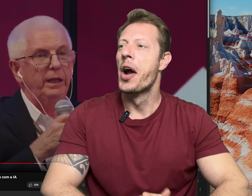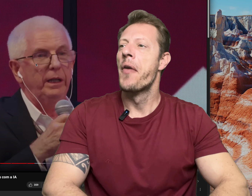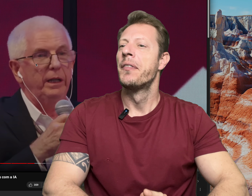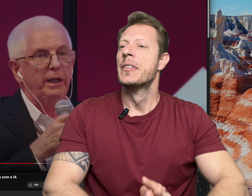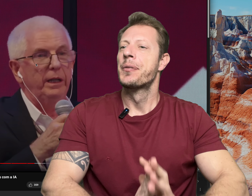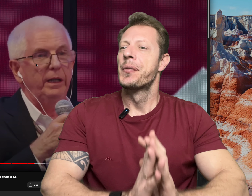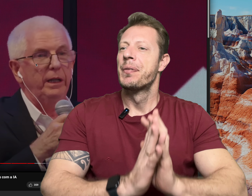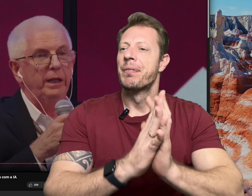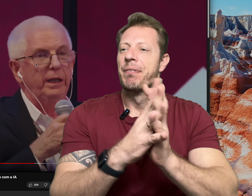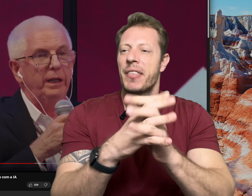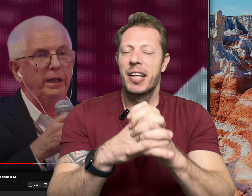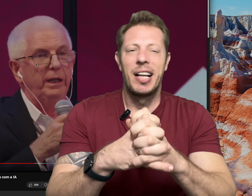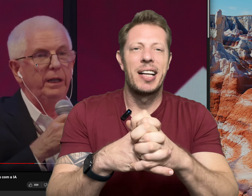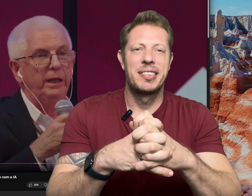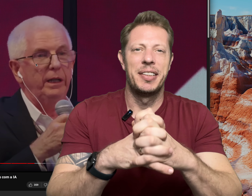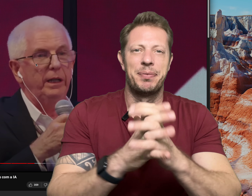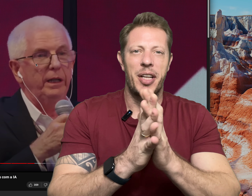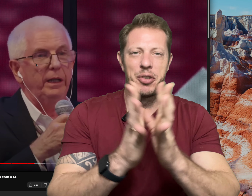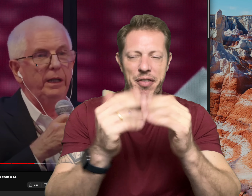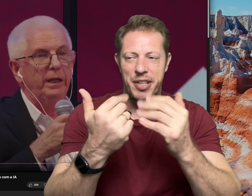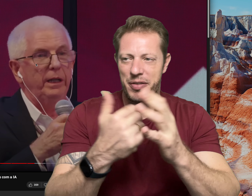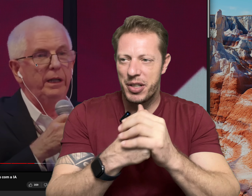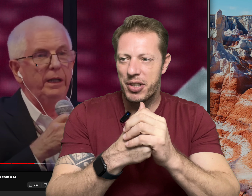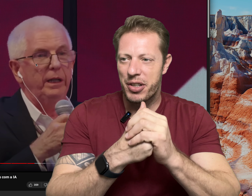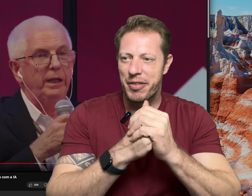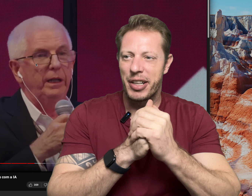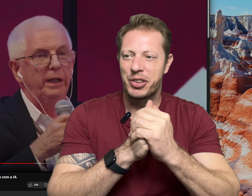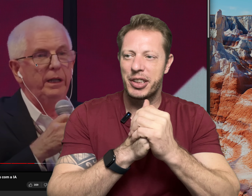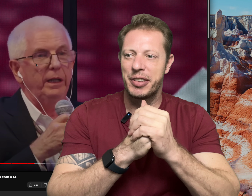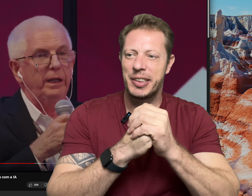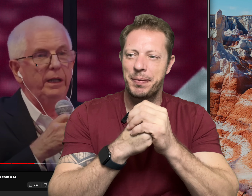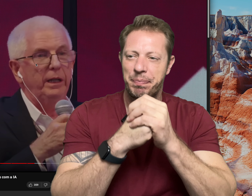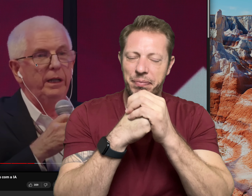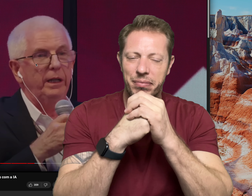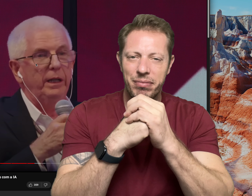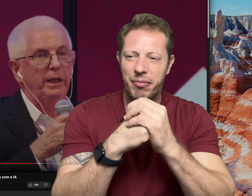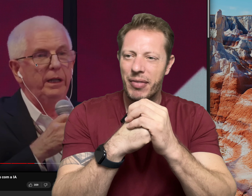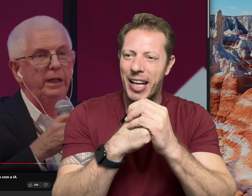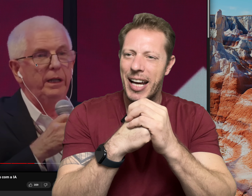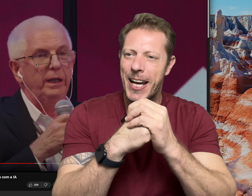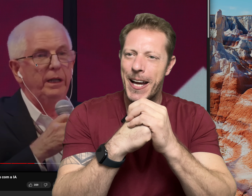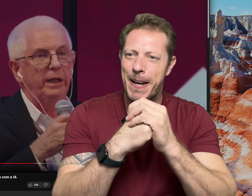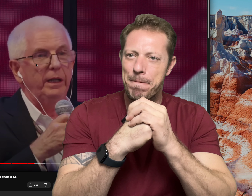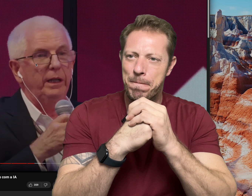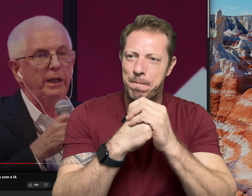bem. Galera, assim, eu já vi esse vídeo, né? Eu já vi várias outras vezes.